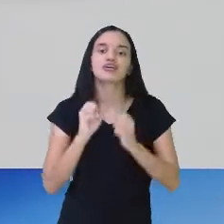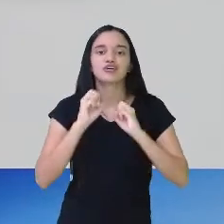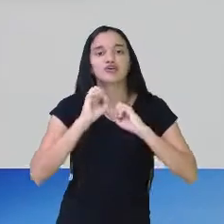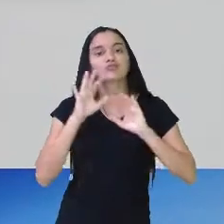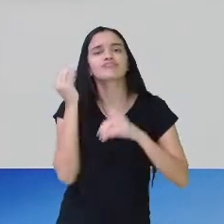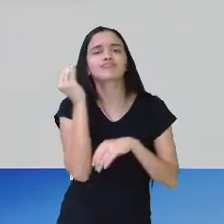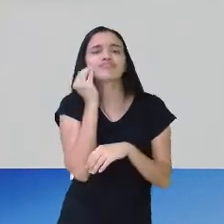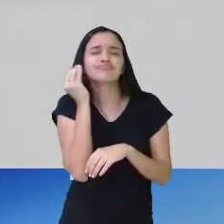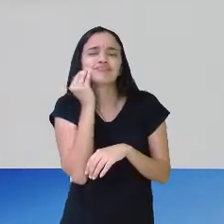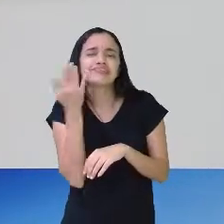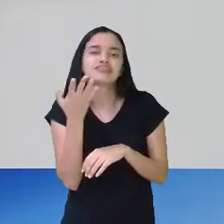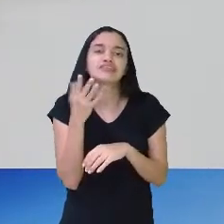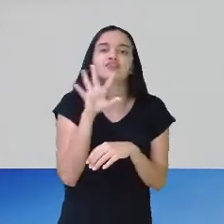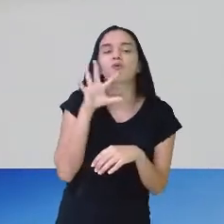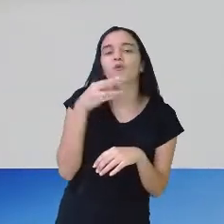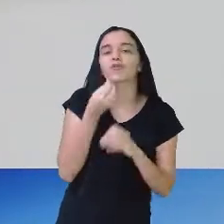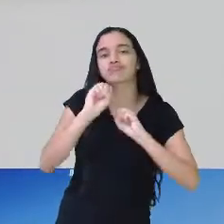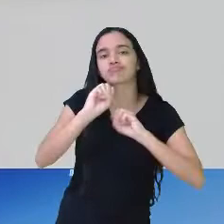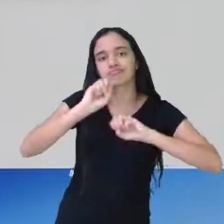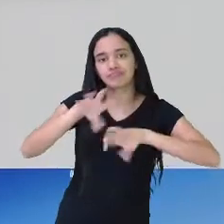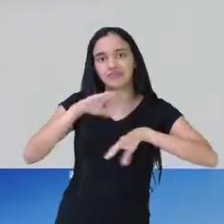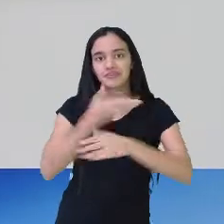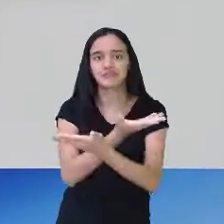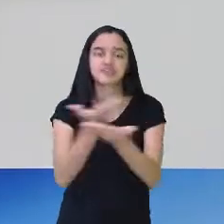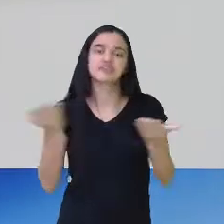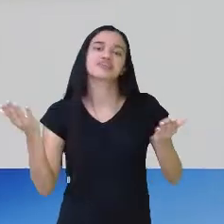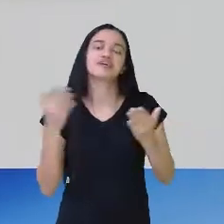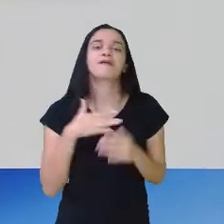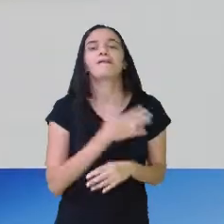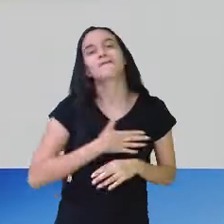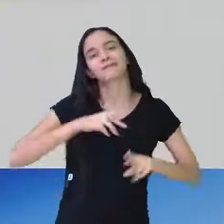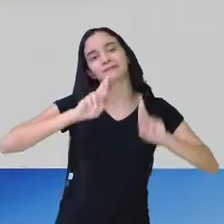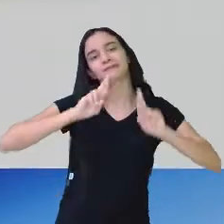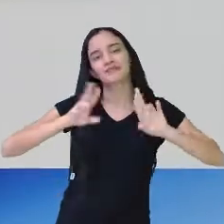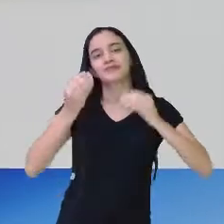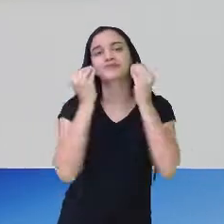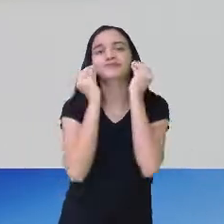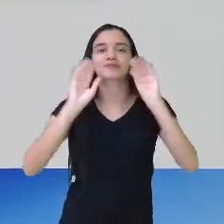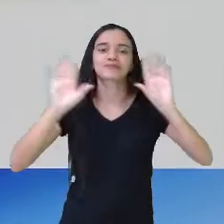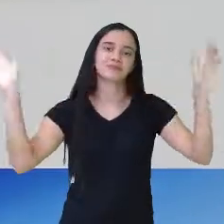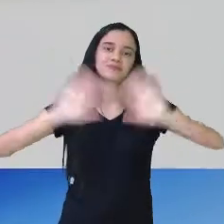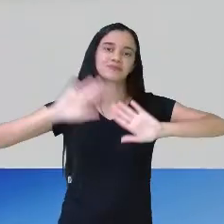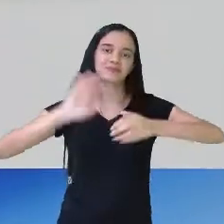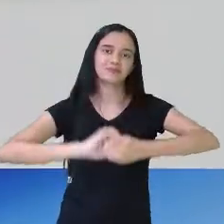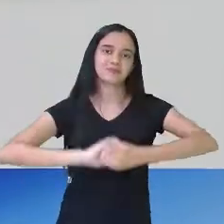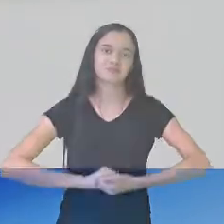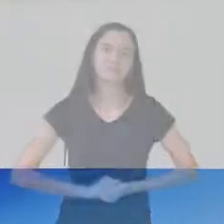tentando passar o conhecimento aqui para vocês. Espero que vocês tenham gostado. Um beijo e até a próxima.